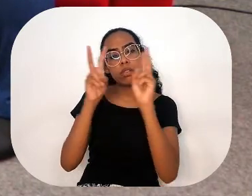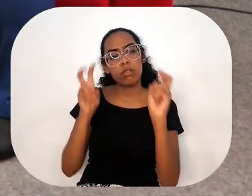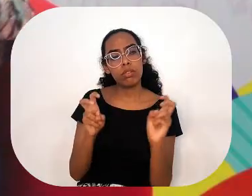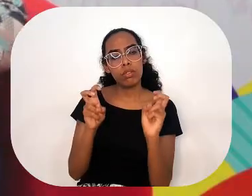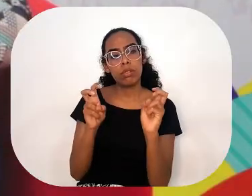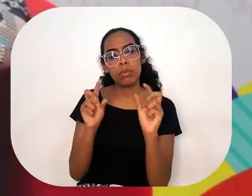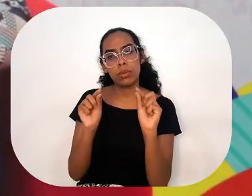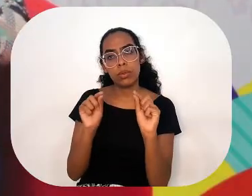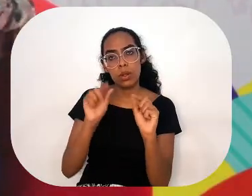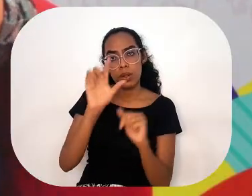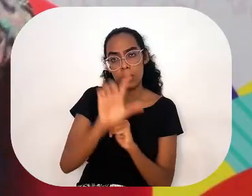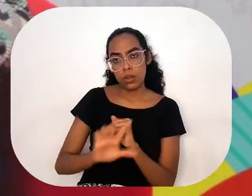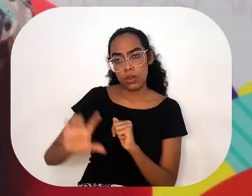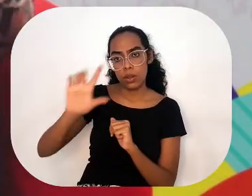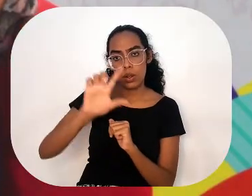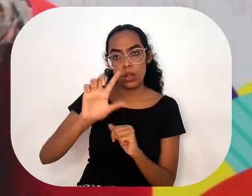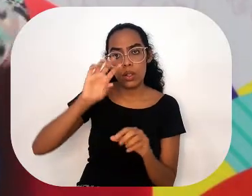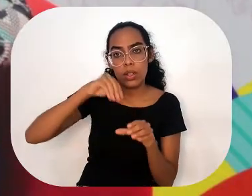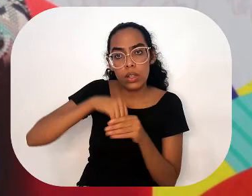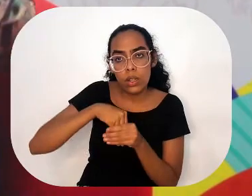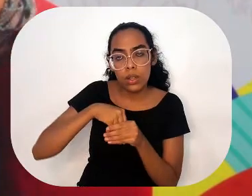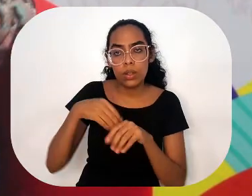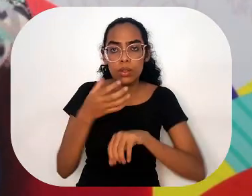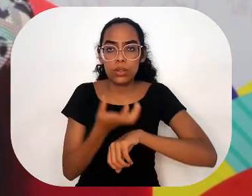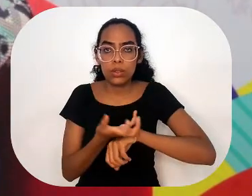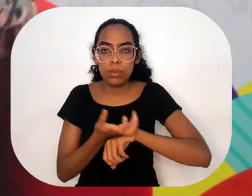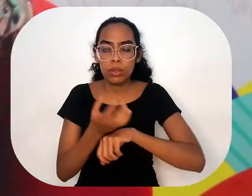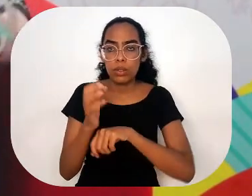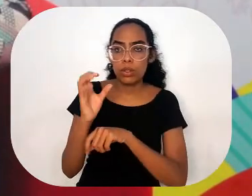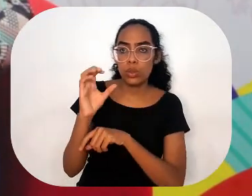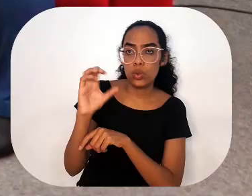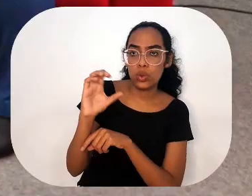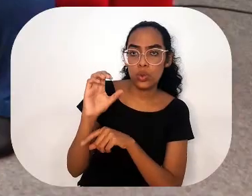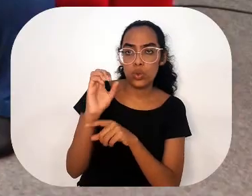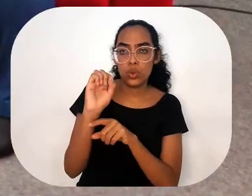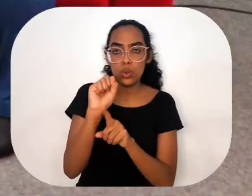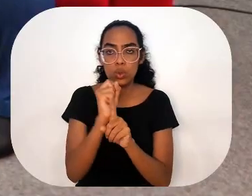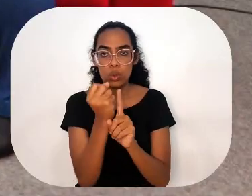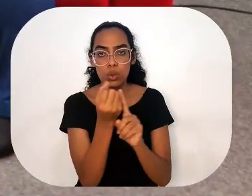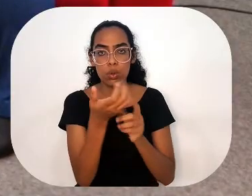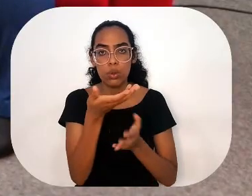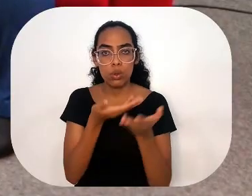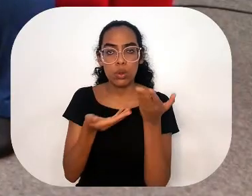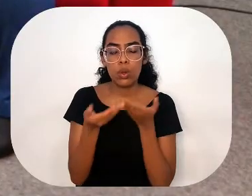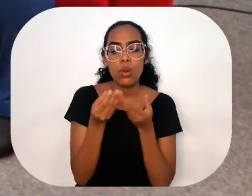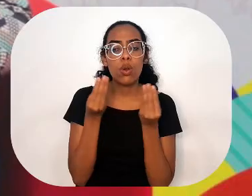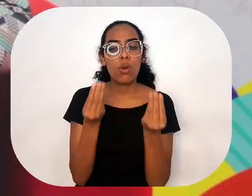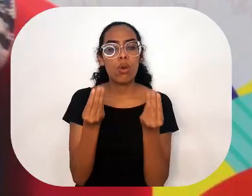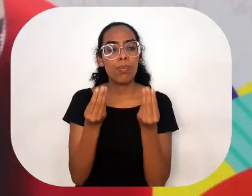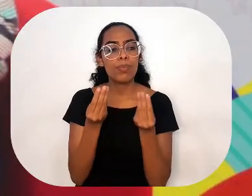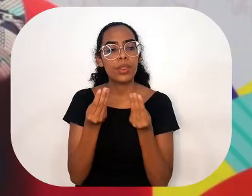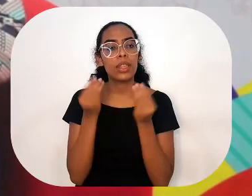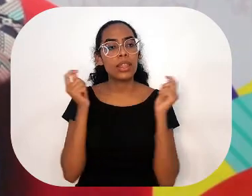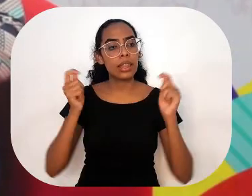literário dentro das Ciências Sociais dentro das ciências de como as ciências podem aprender muito com a